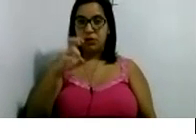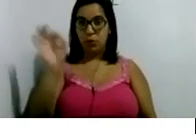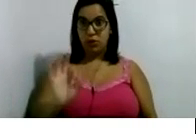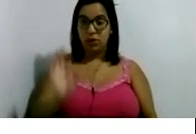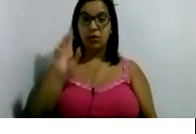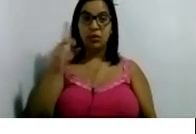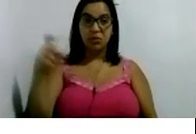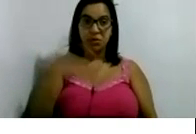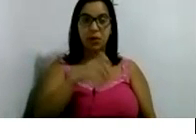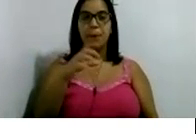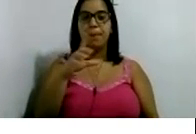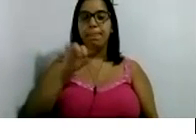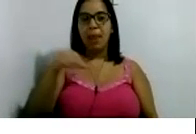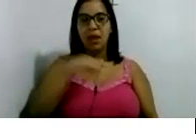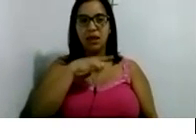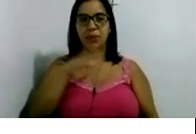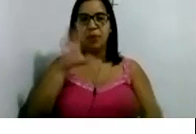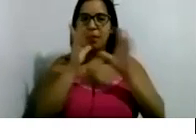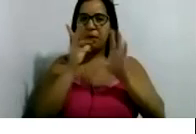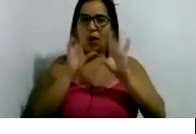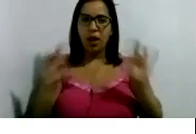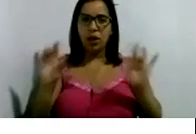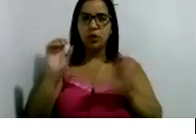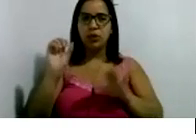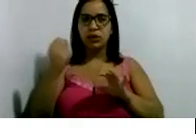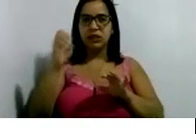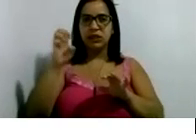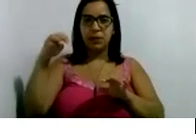60% a 70% de fluido seminal,